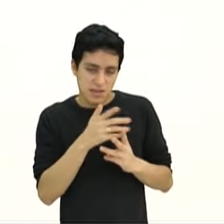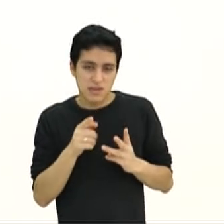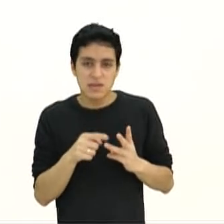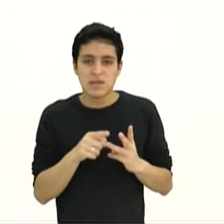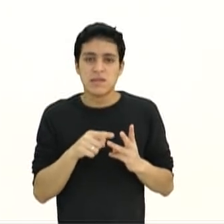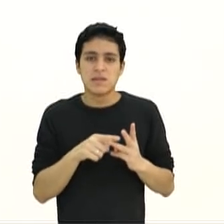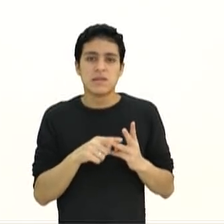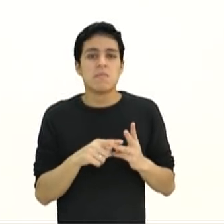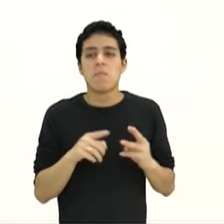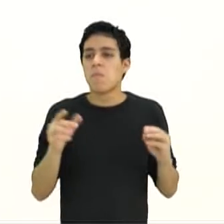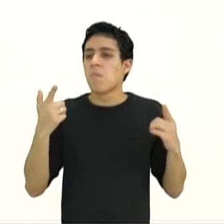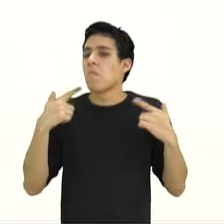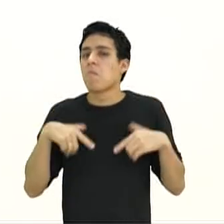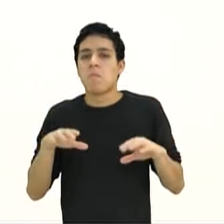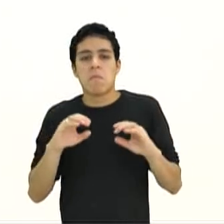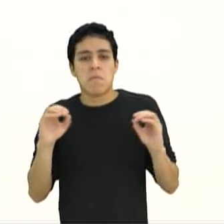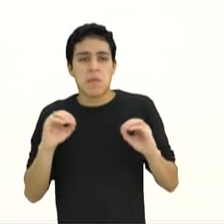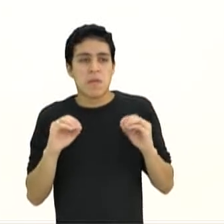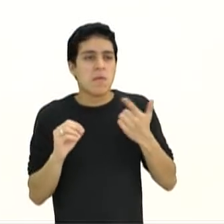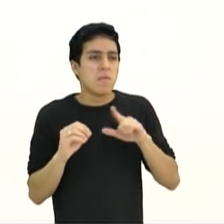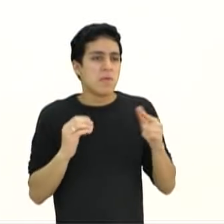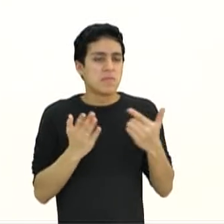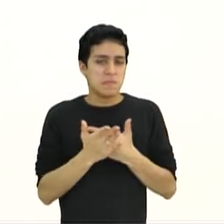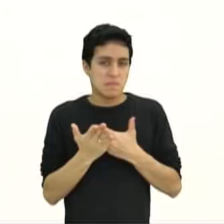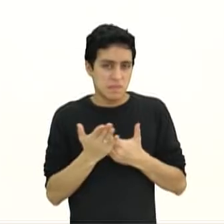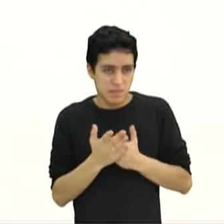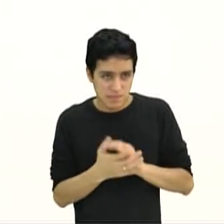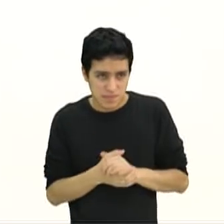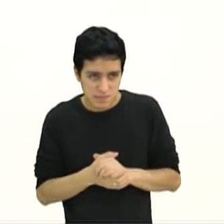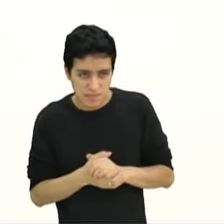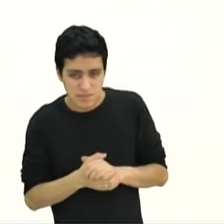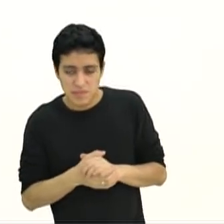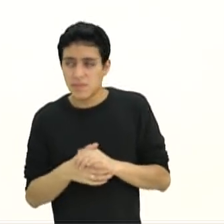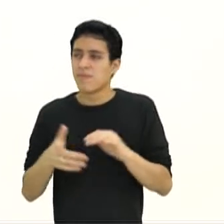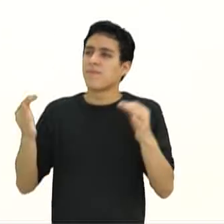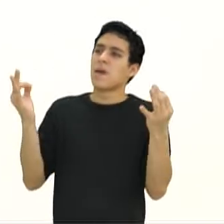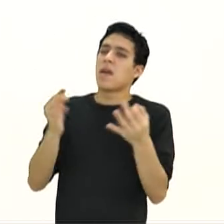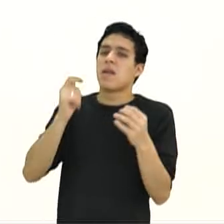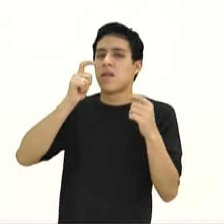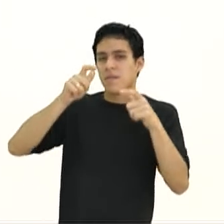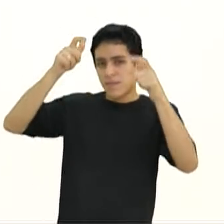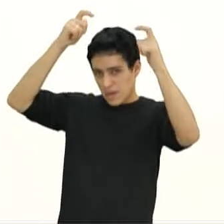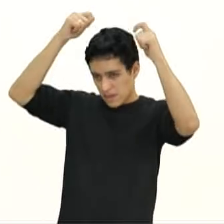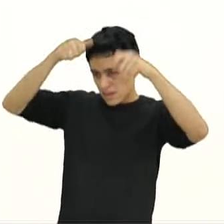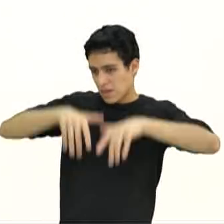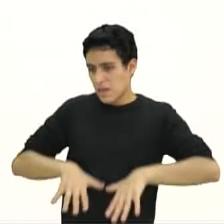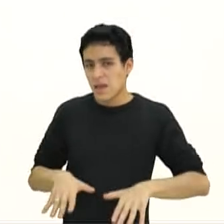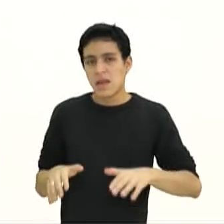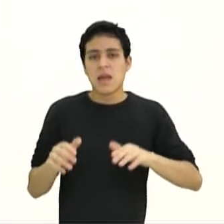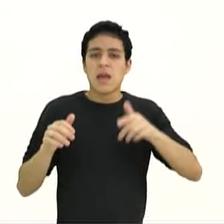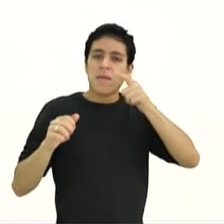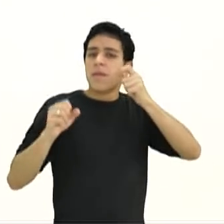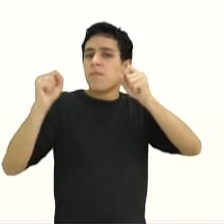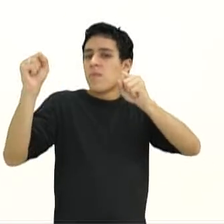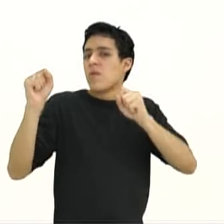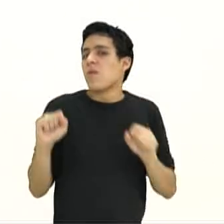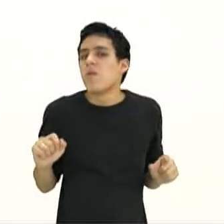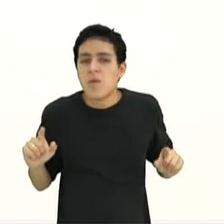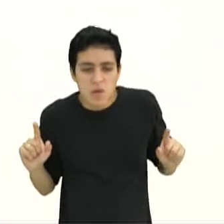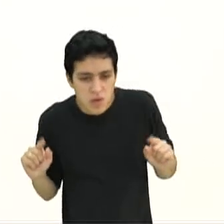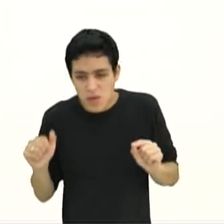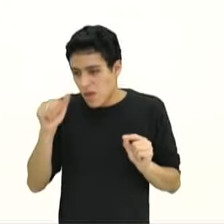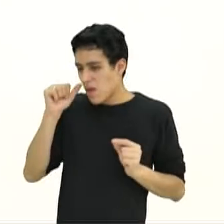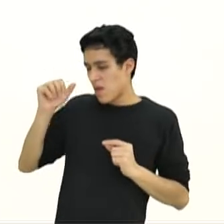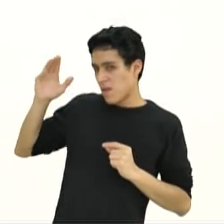a ausente, como em Robinson Crusoe; a idealizada, princesas; e a poderosa, que era normalmente